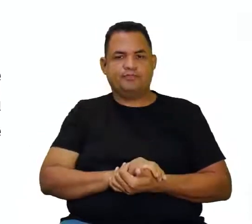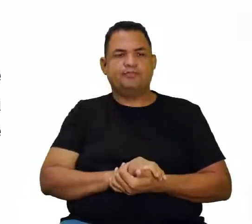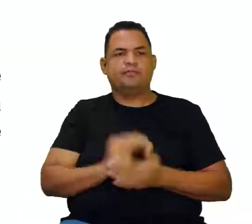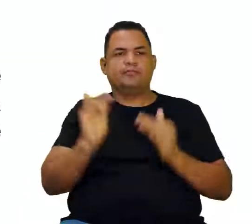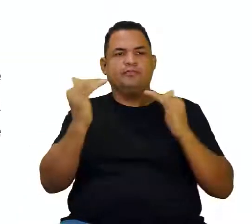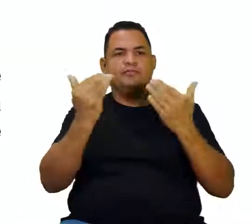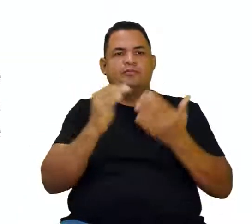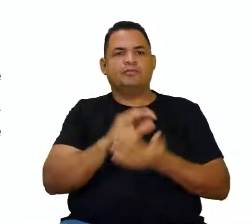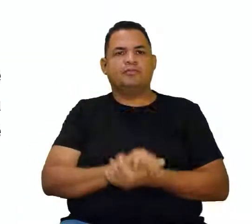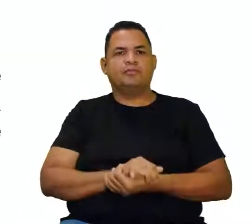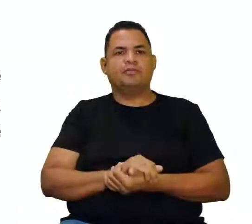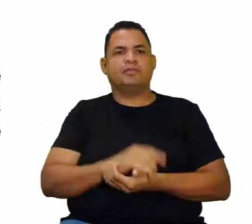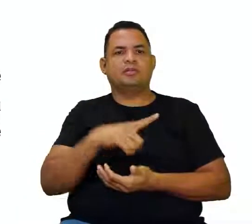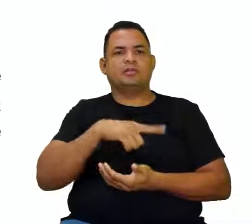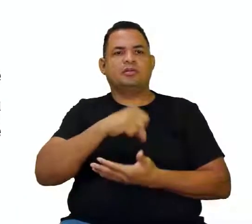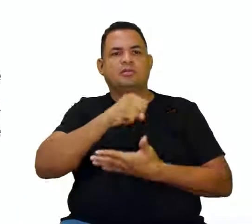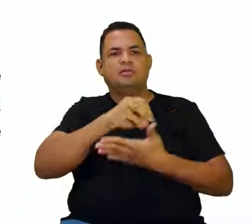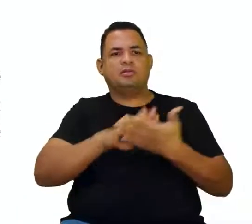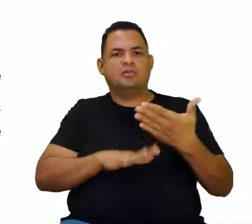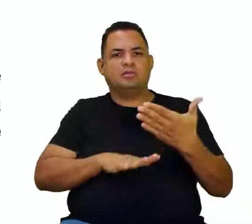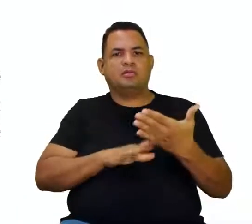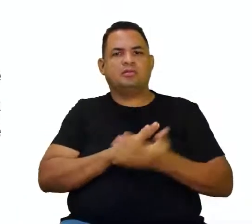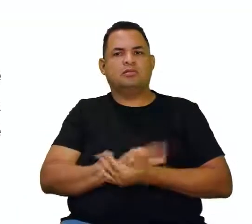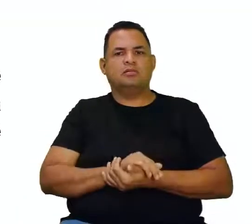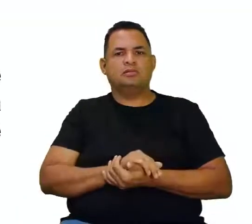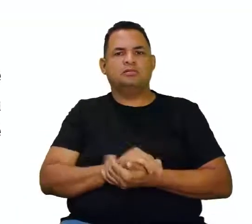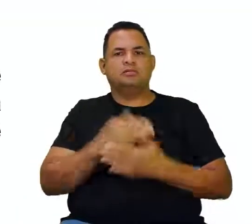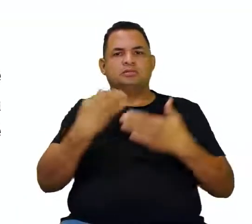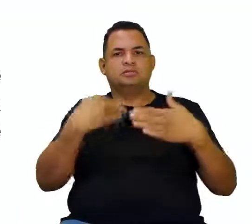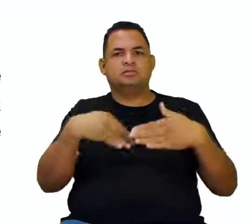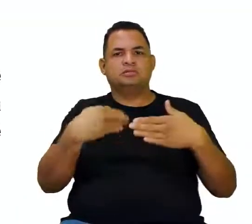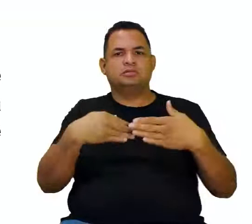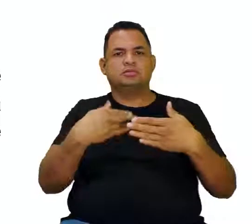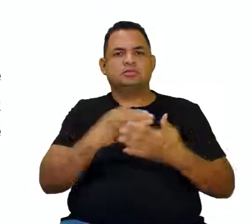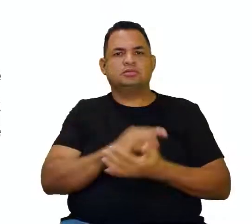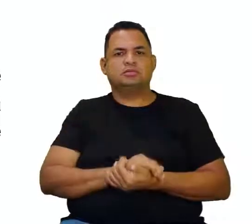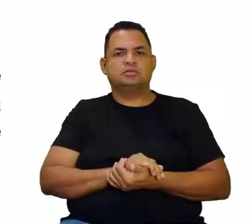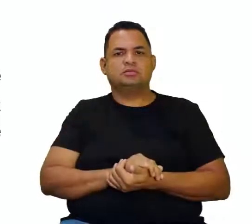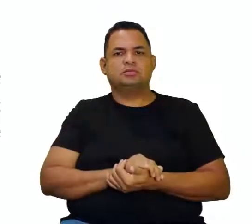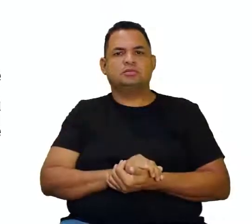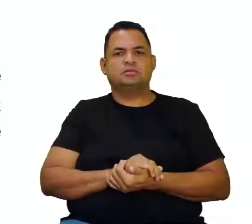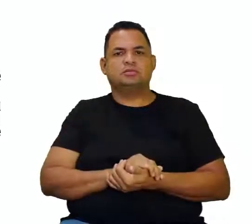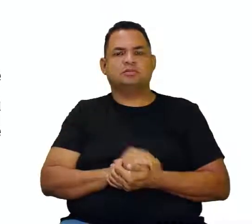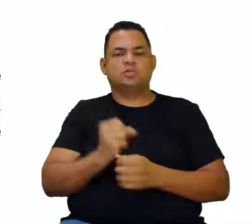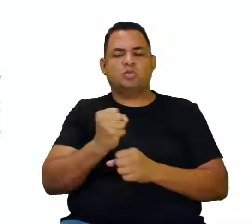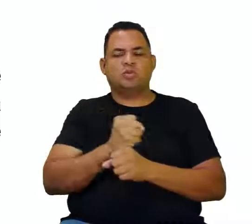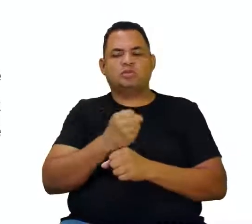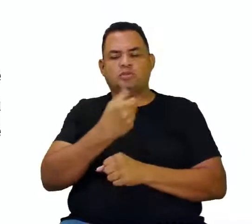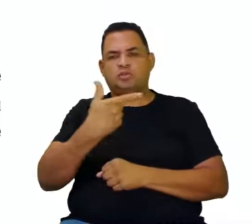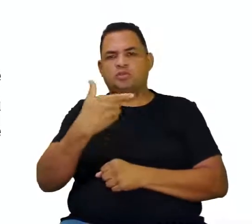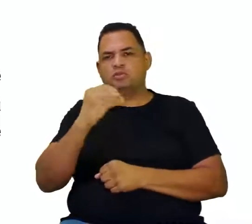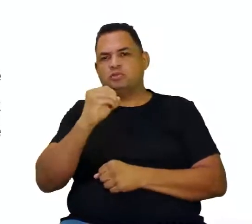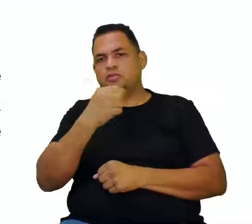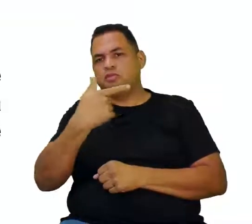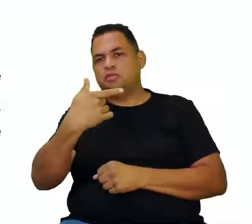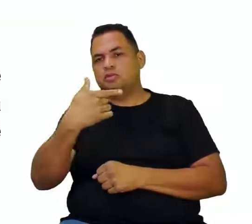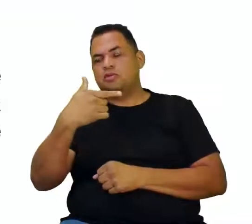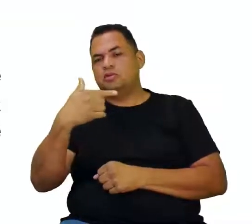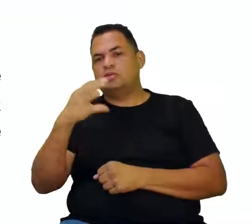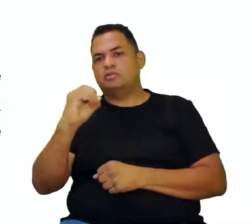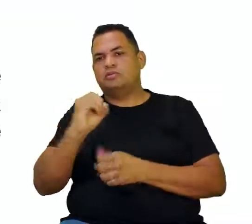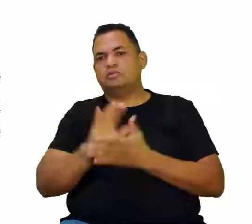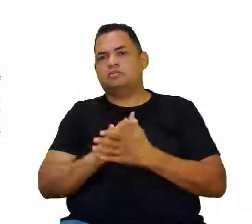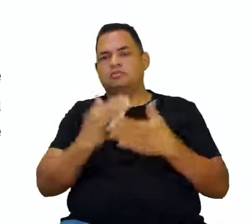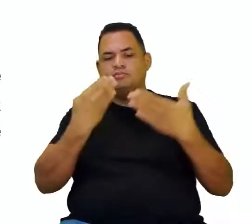gente tem uma questão que caiu na prova de reaplicação do Enem de 2020, a avaliação de